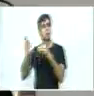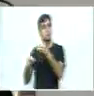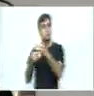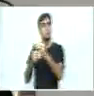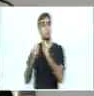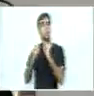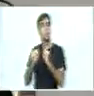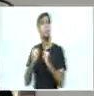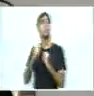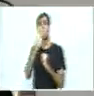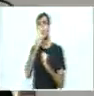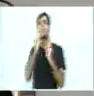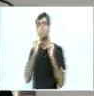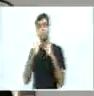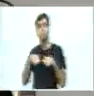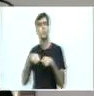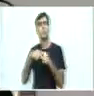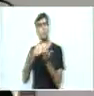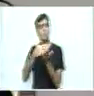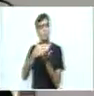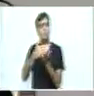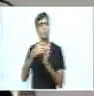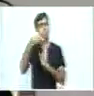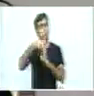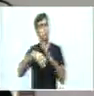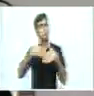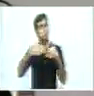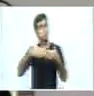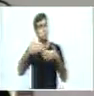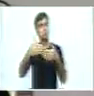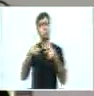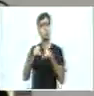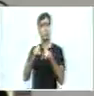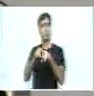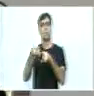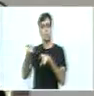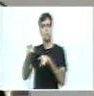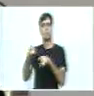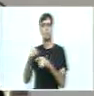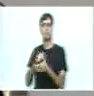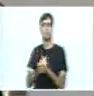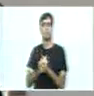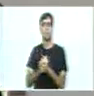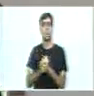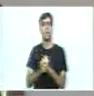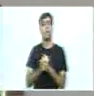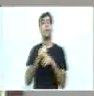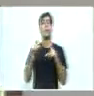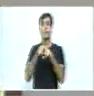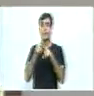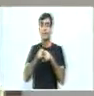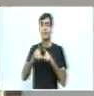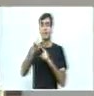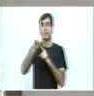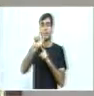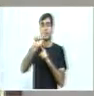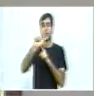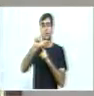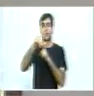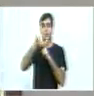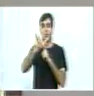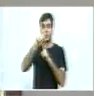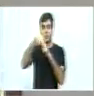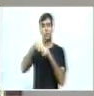que já tem esse projeto em andamento na casa, com desrespeito àquilo que ele trouxe aqui. Ao Dalisson Figueiredo, parabéns